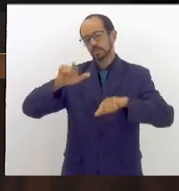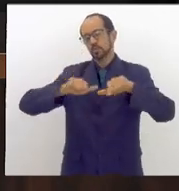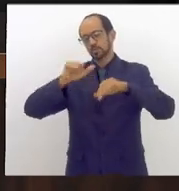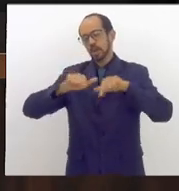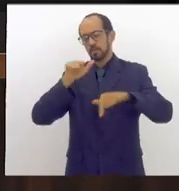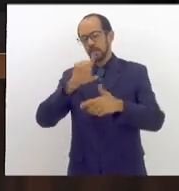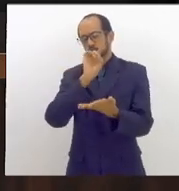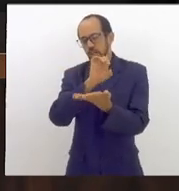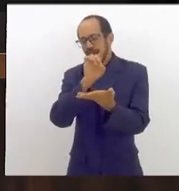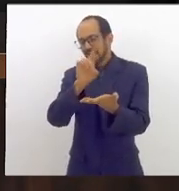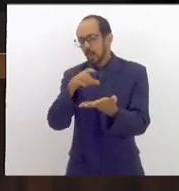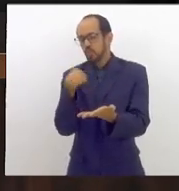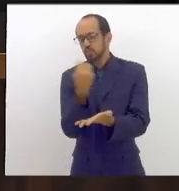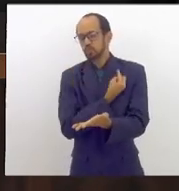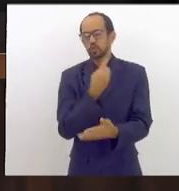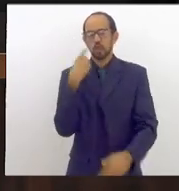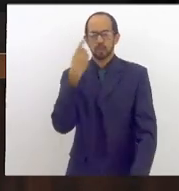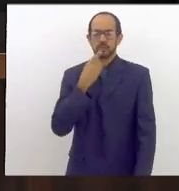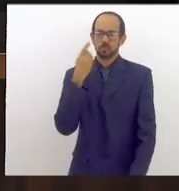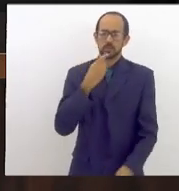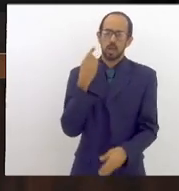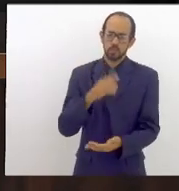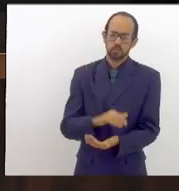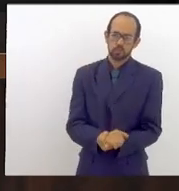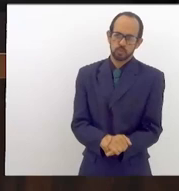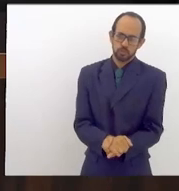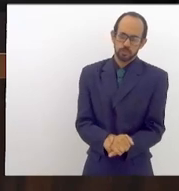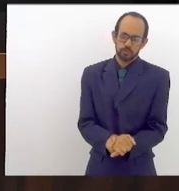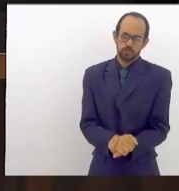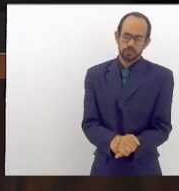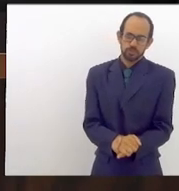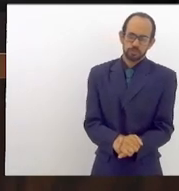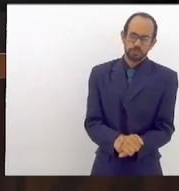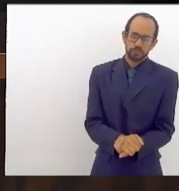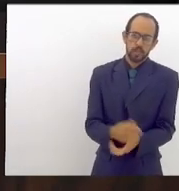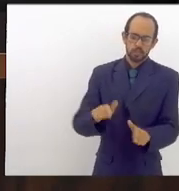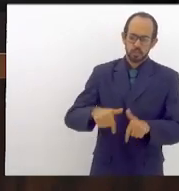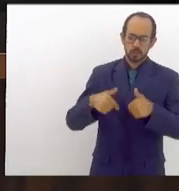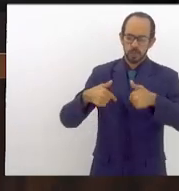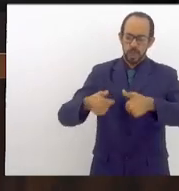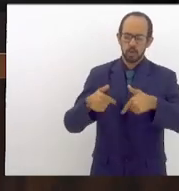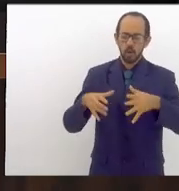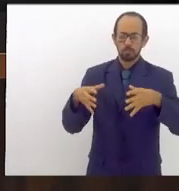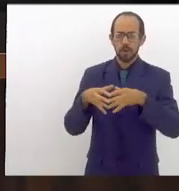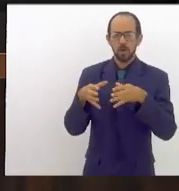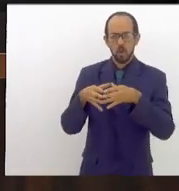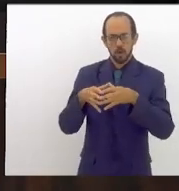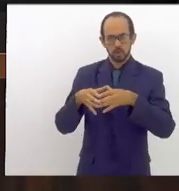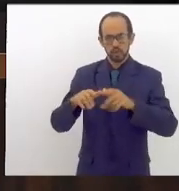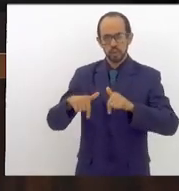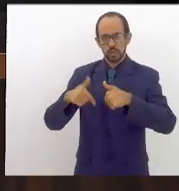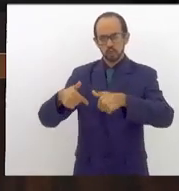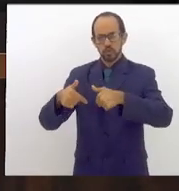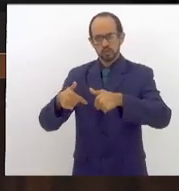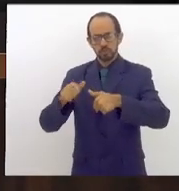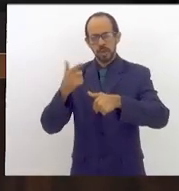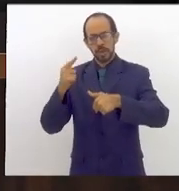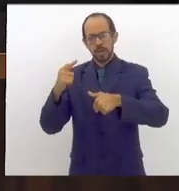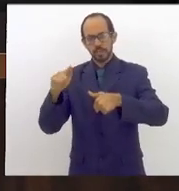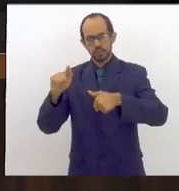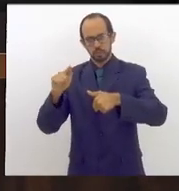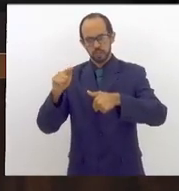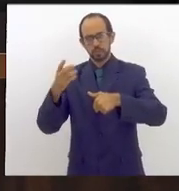de cada uma deputada de cada um deputado encaramos um pacote de medidas para garantir dinheiro em caixa